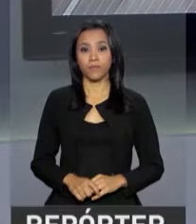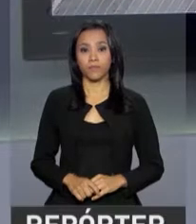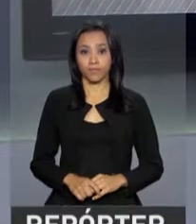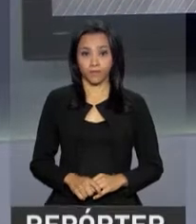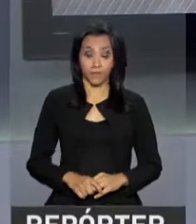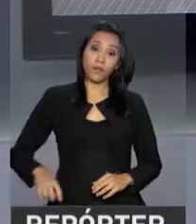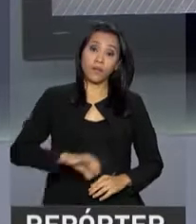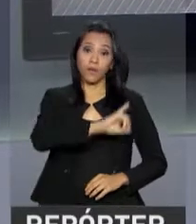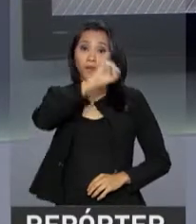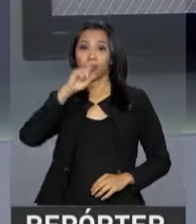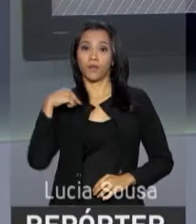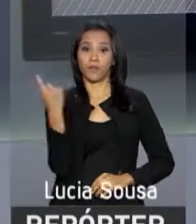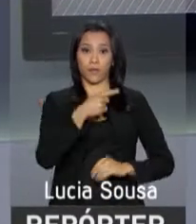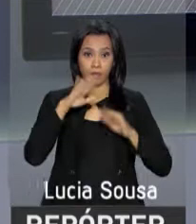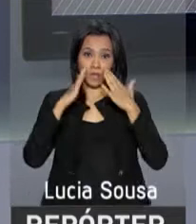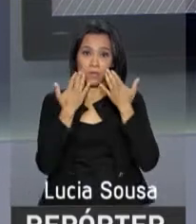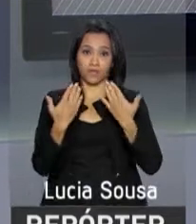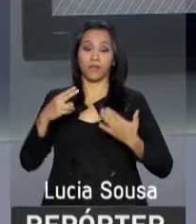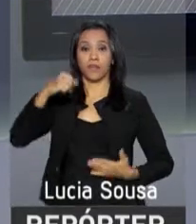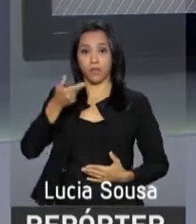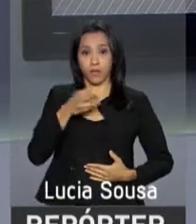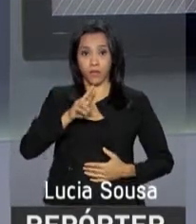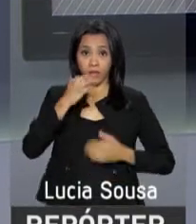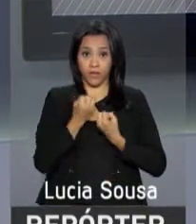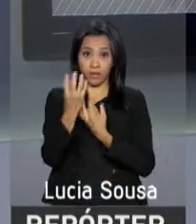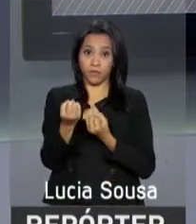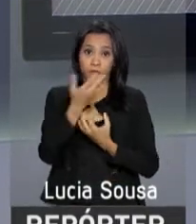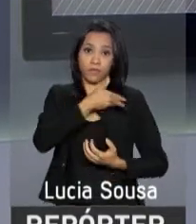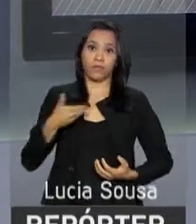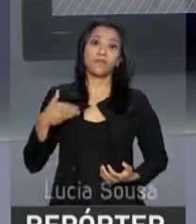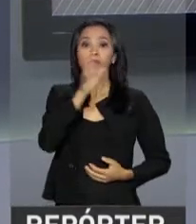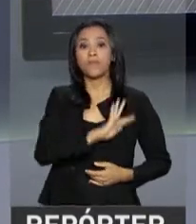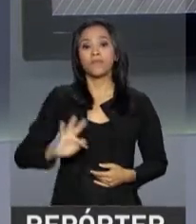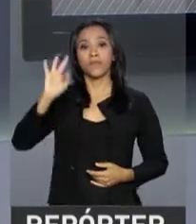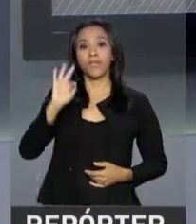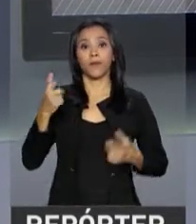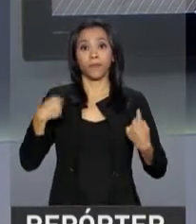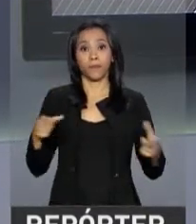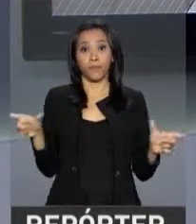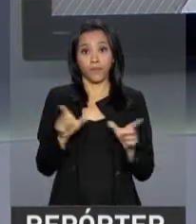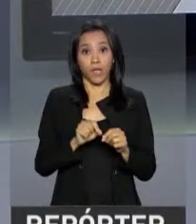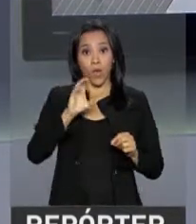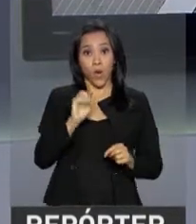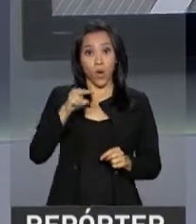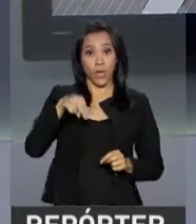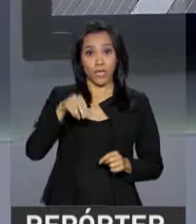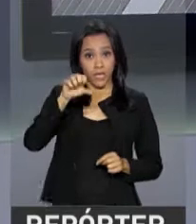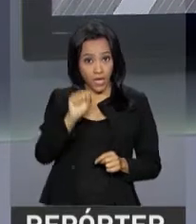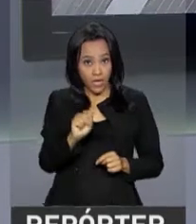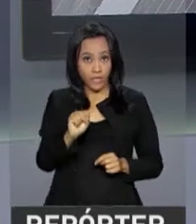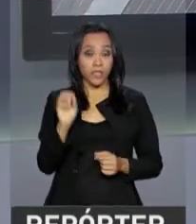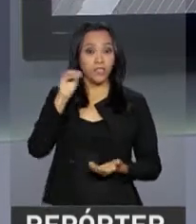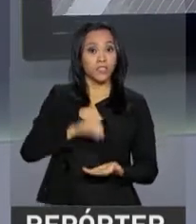lá no ar repórter e br as notícias do governo federal o operador nacional do sistema elétrico divulgou hoje uma nota